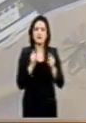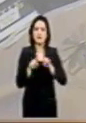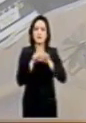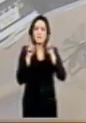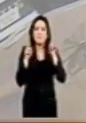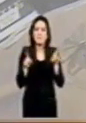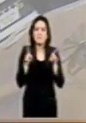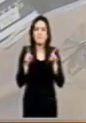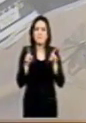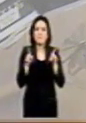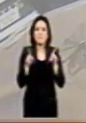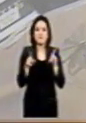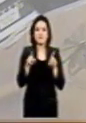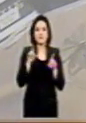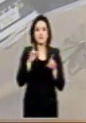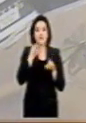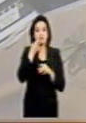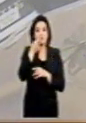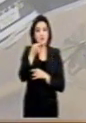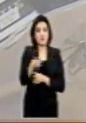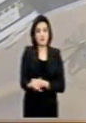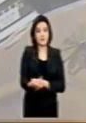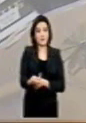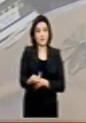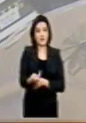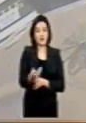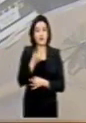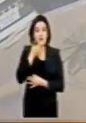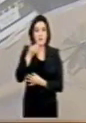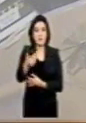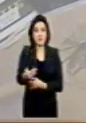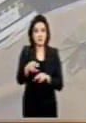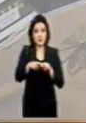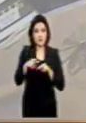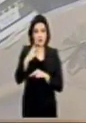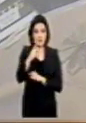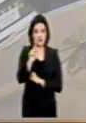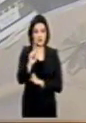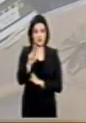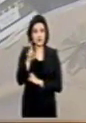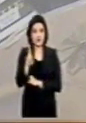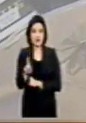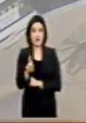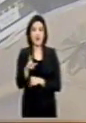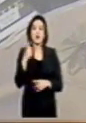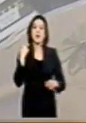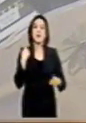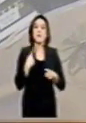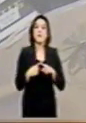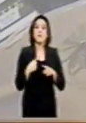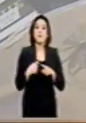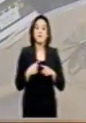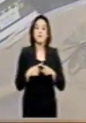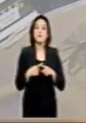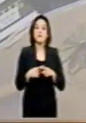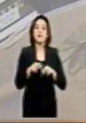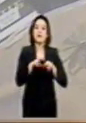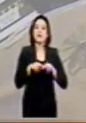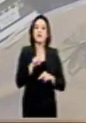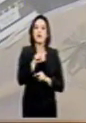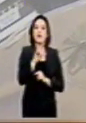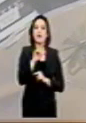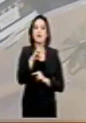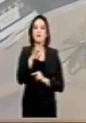de demanda ajuizada pela Procuradoria-Geral da República em decorrência da medida liminar deferida nos